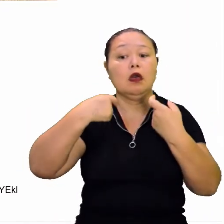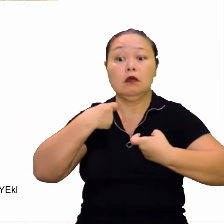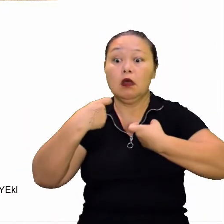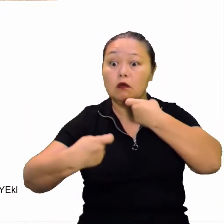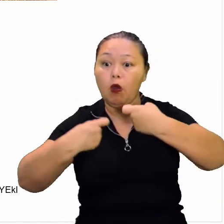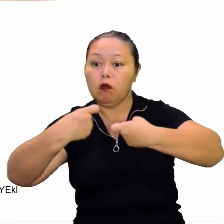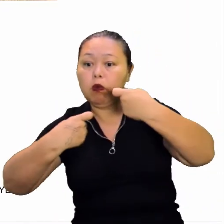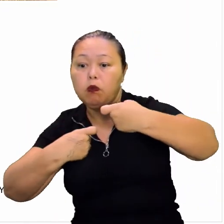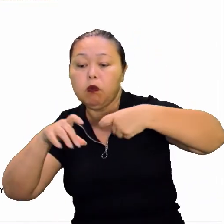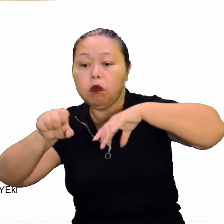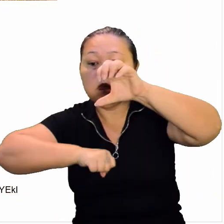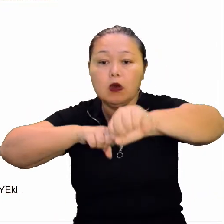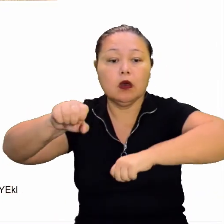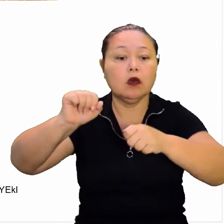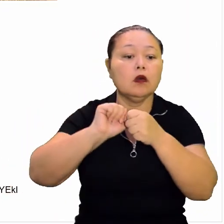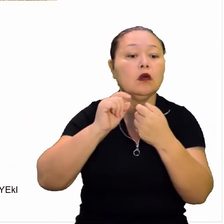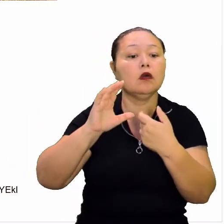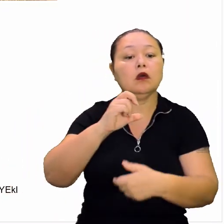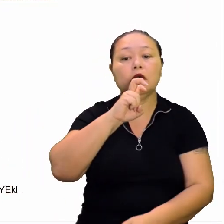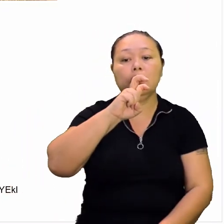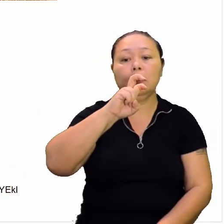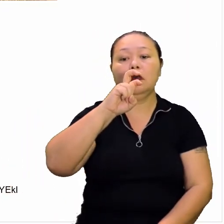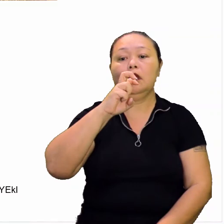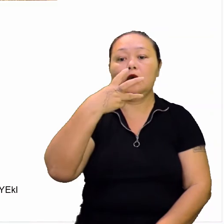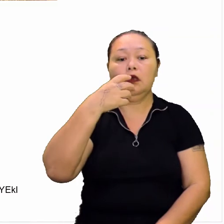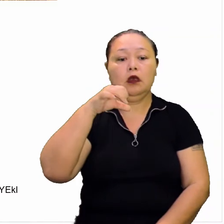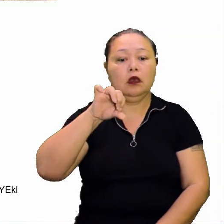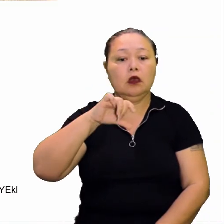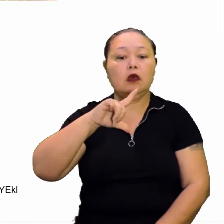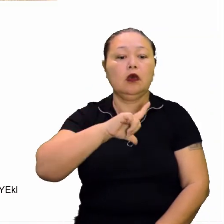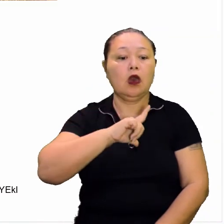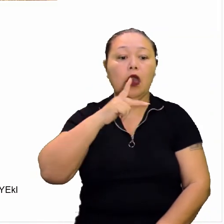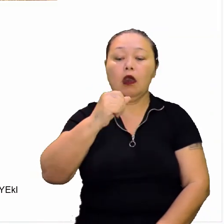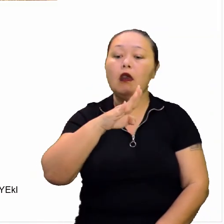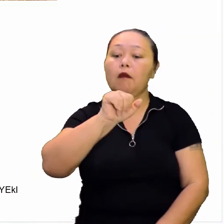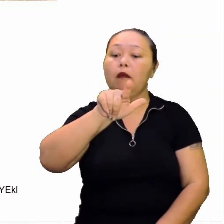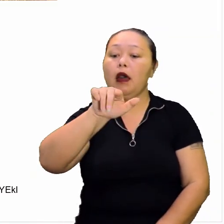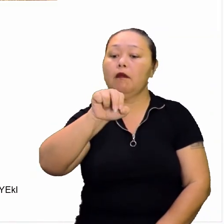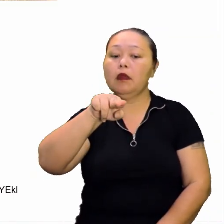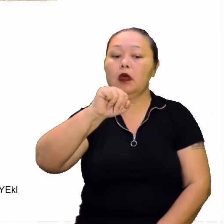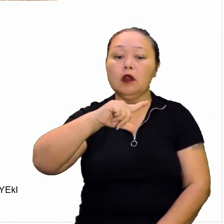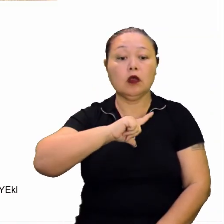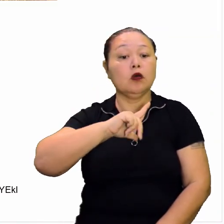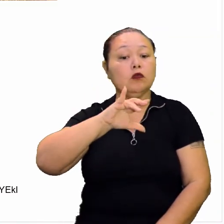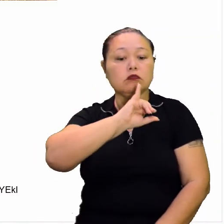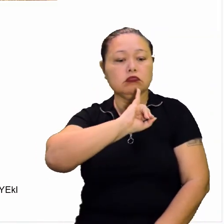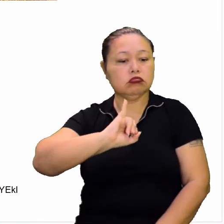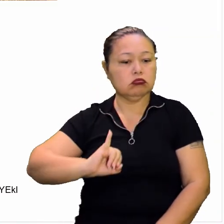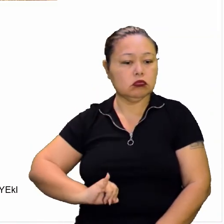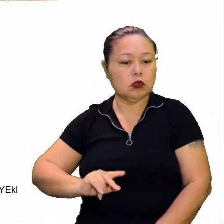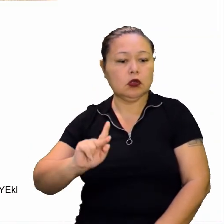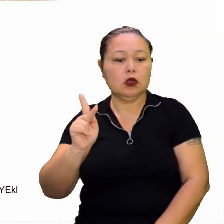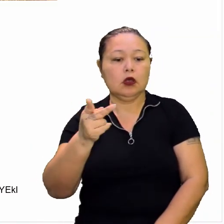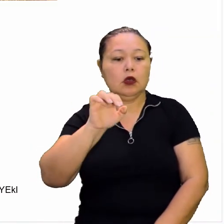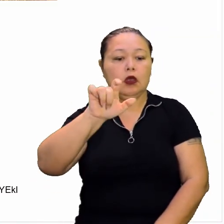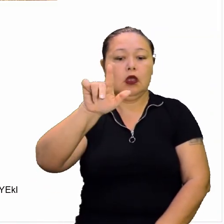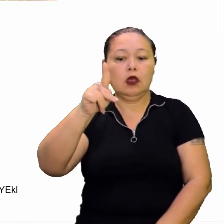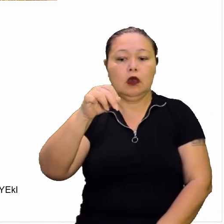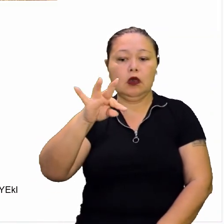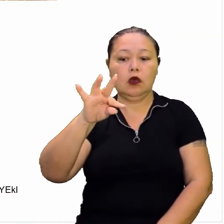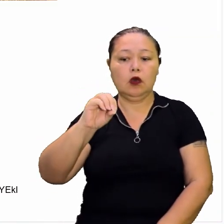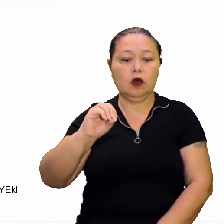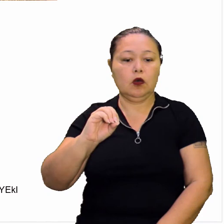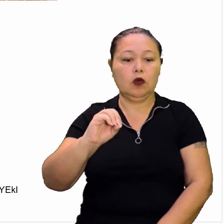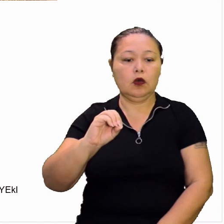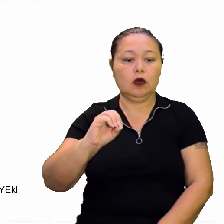guerra. E em 509, conquistou a Babilônia, levando o Império de